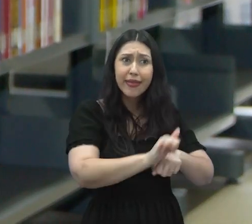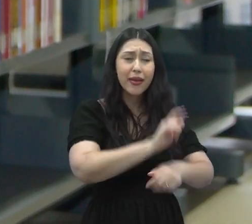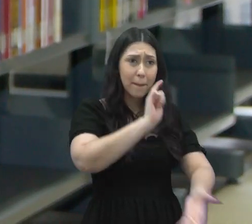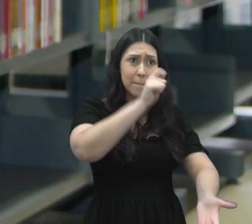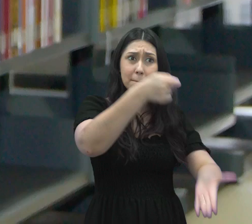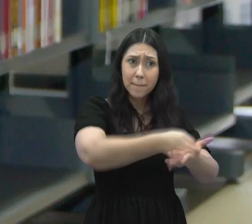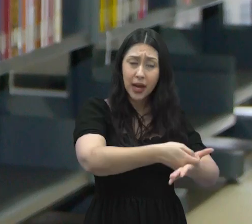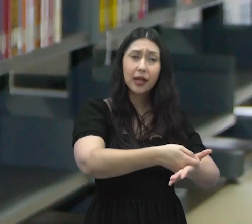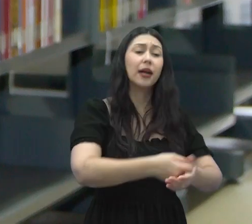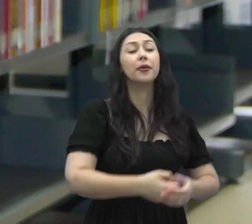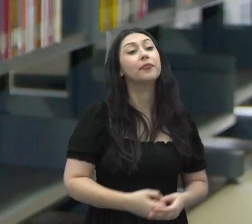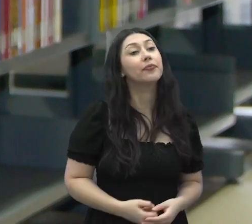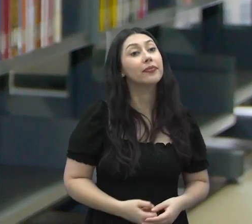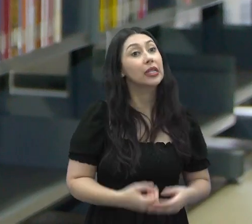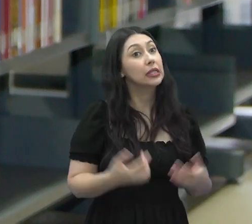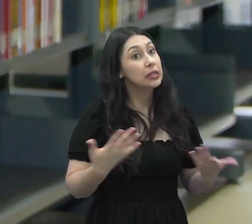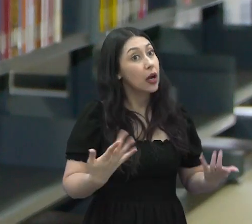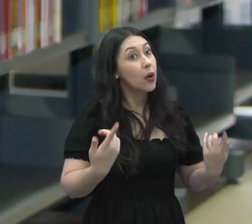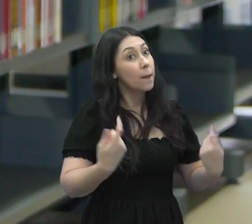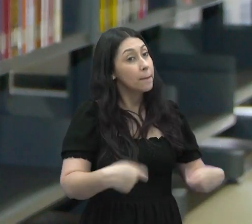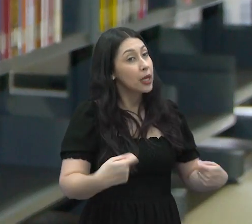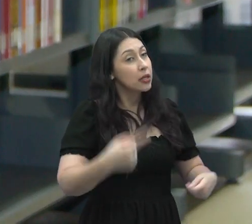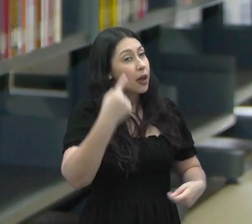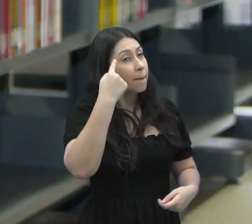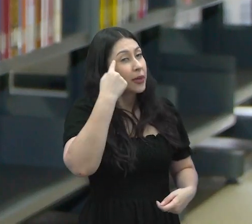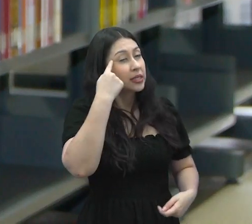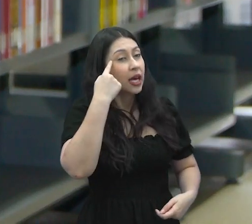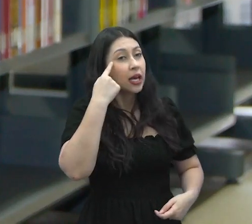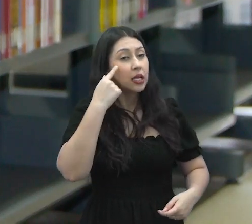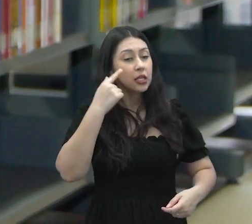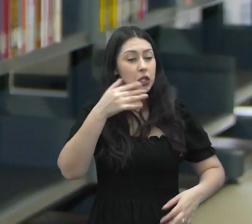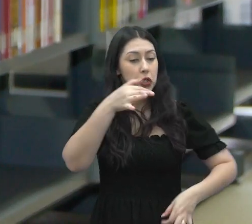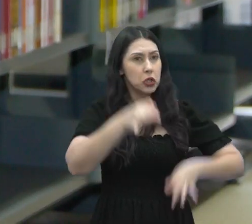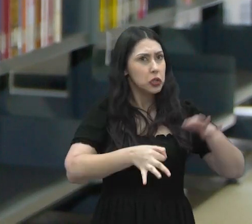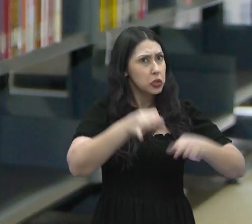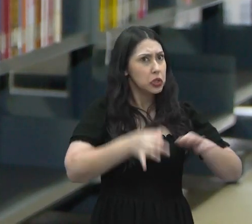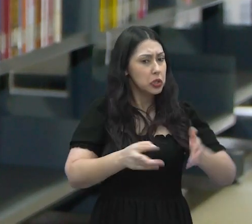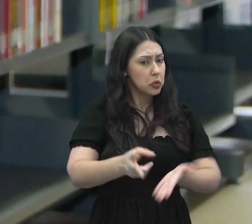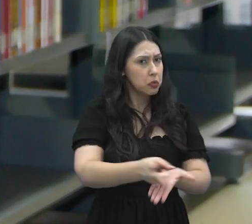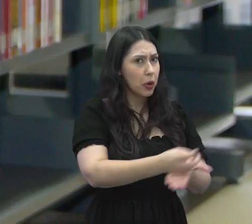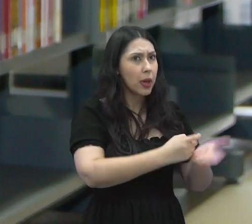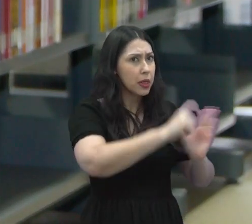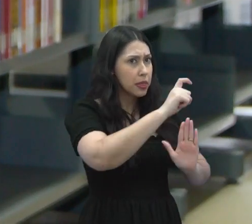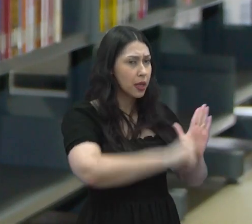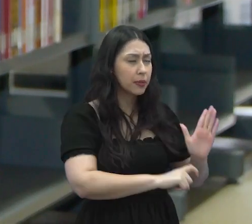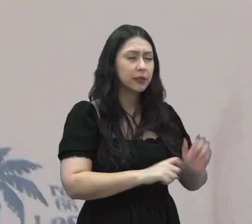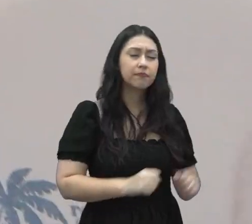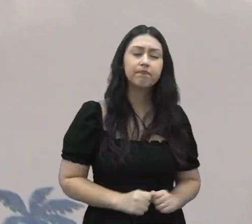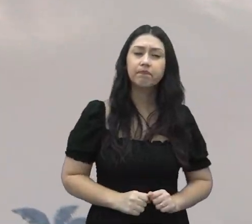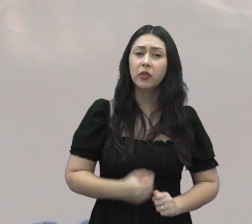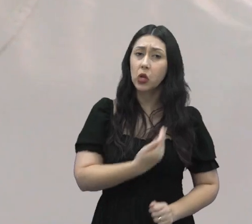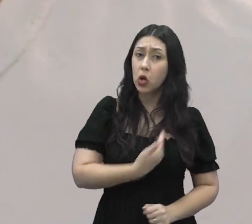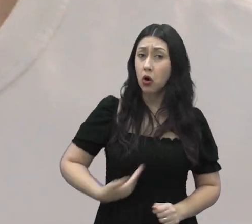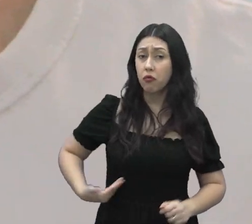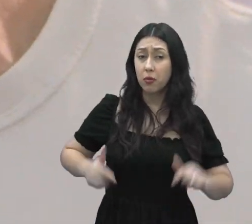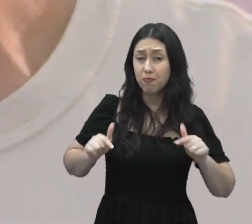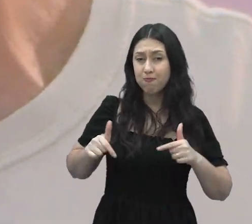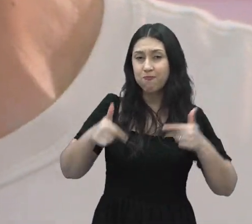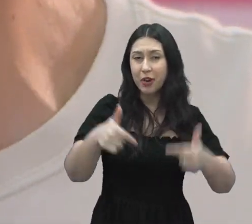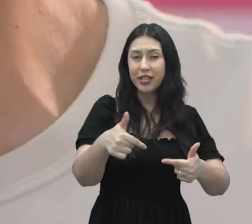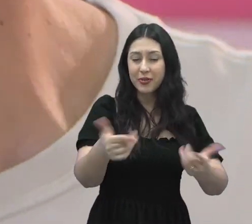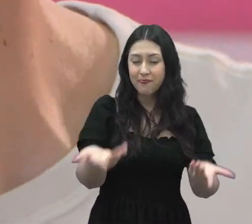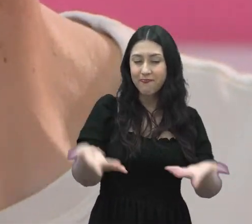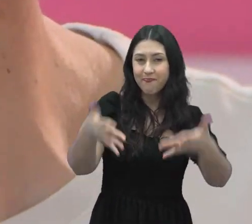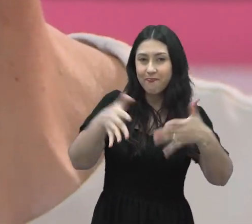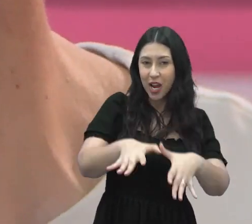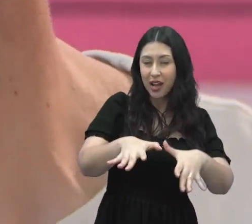mecanismos para pagar menos impostos, né? Então, a gente precisa, antes de tudo, pensar em justiça tributária. Além de políticas